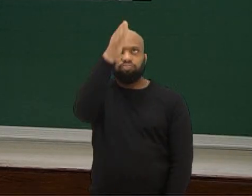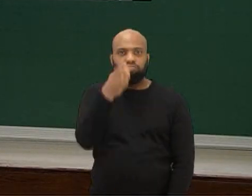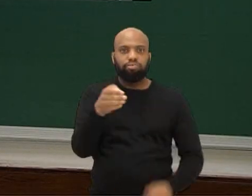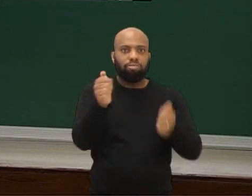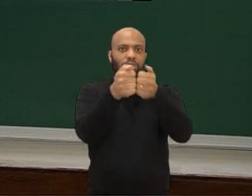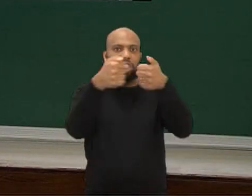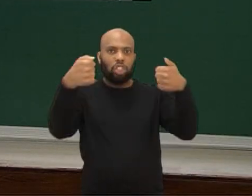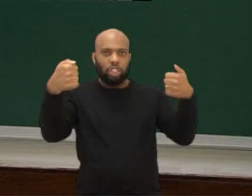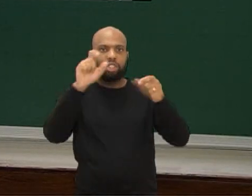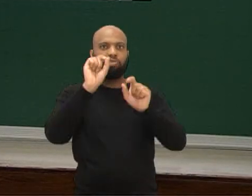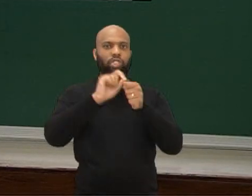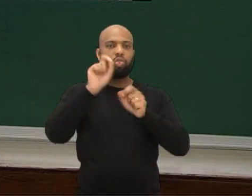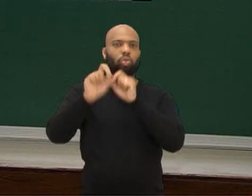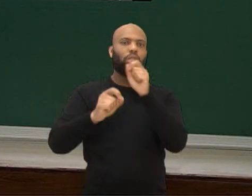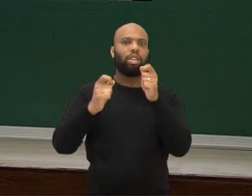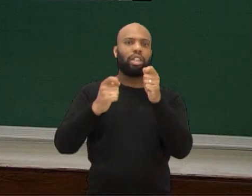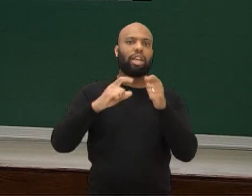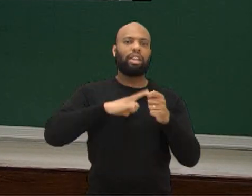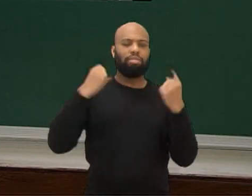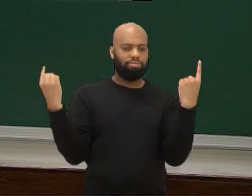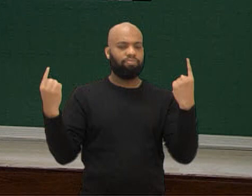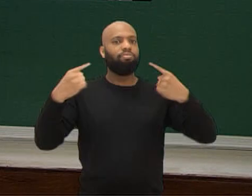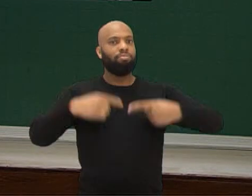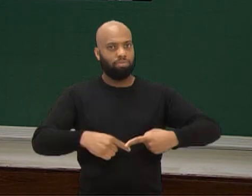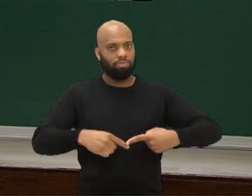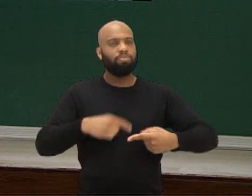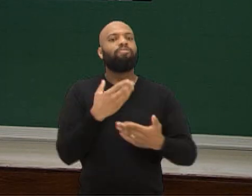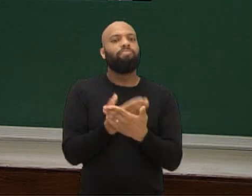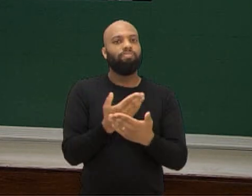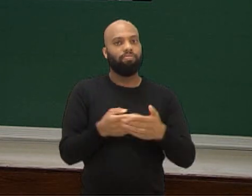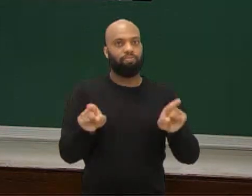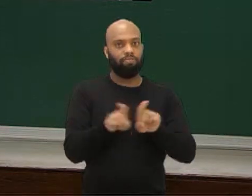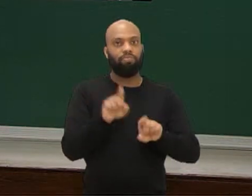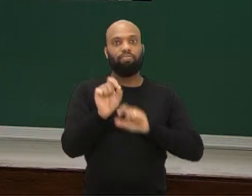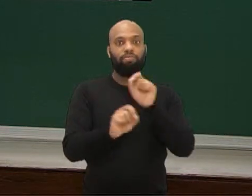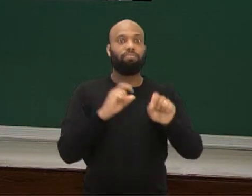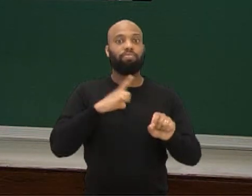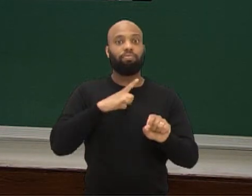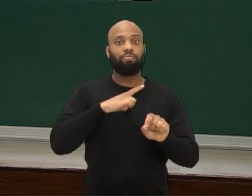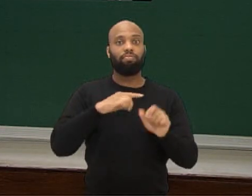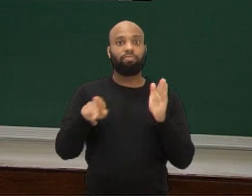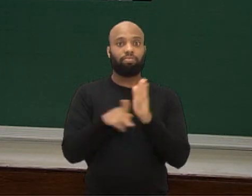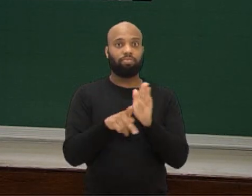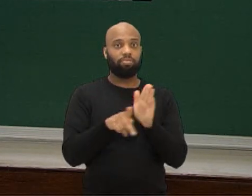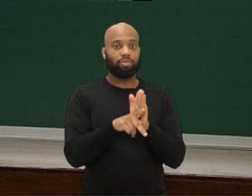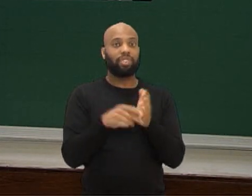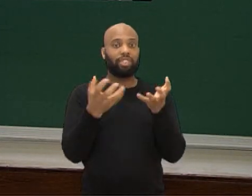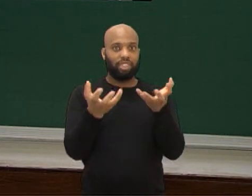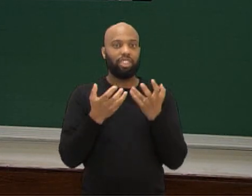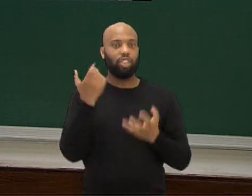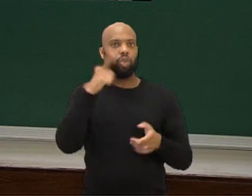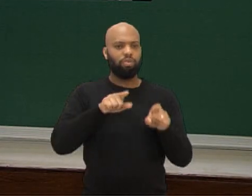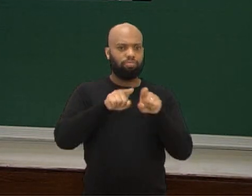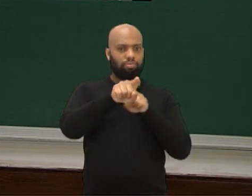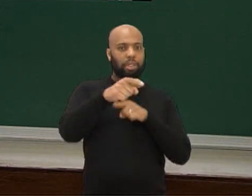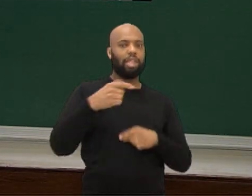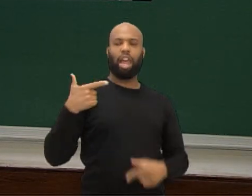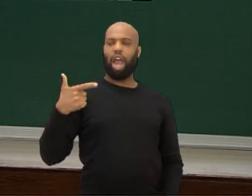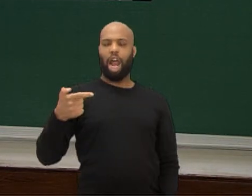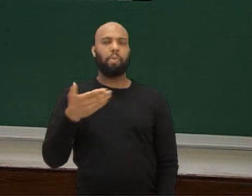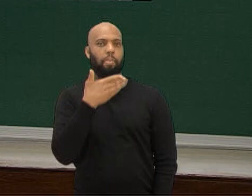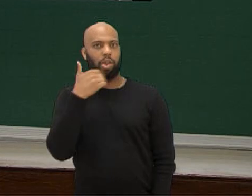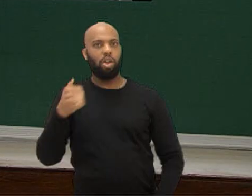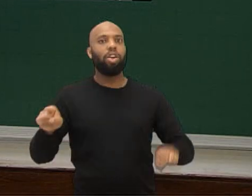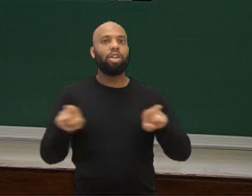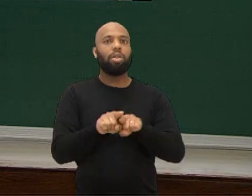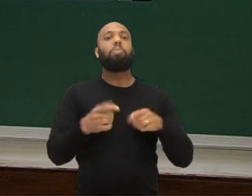gerar uma série de disputas. Dentre elas, nós vimos nessa aula a disputa da corrida armamentista e